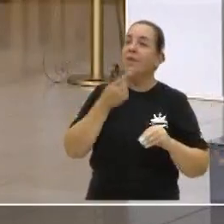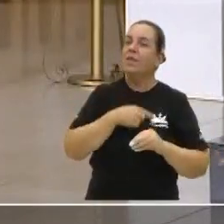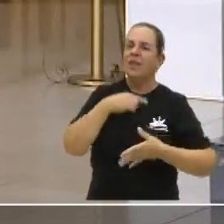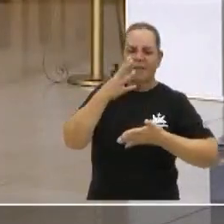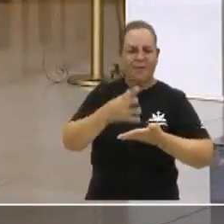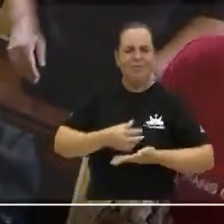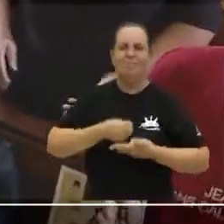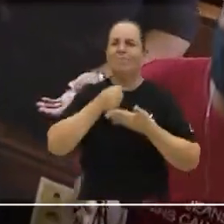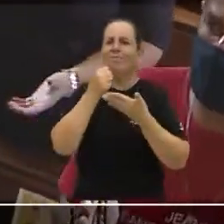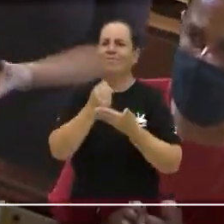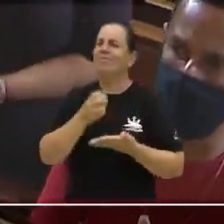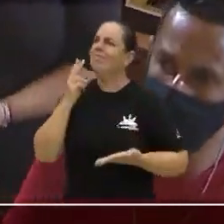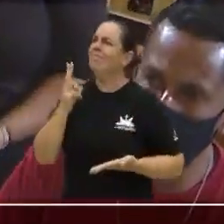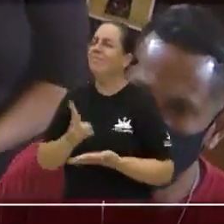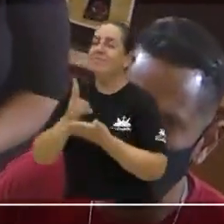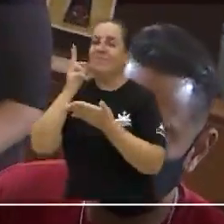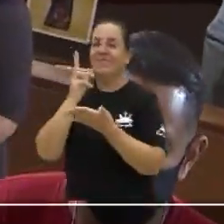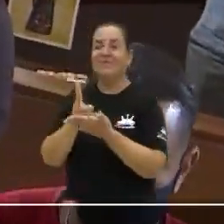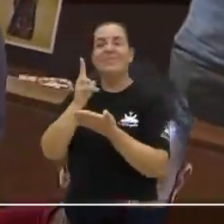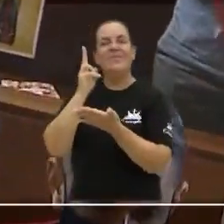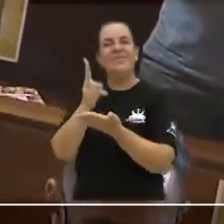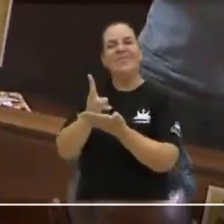para sempre.